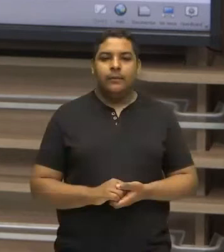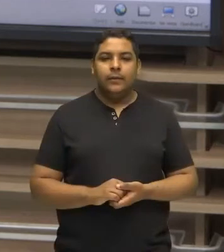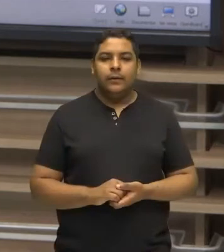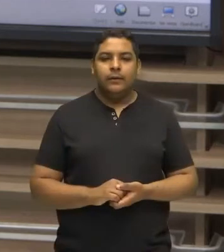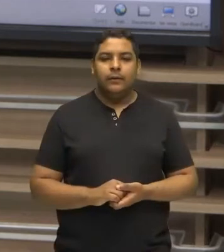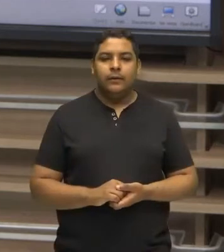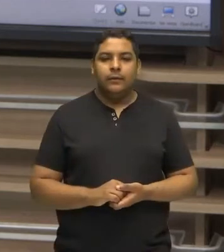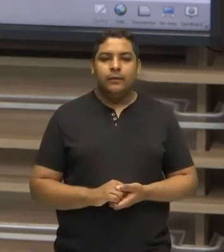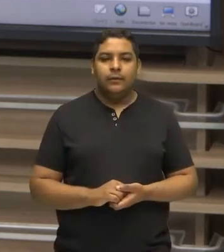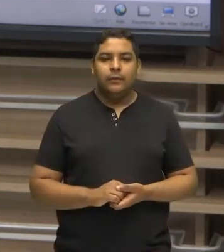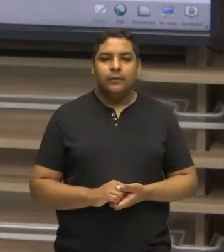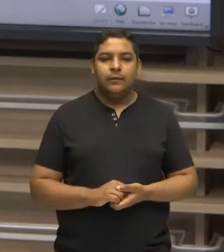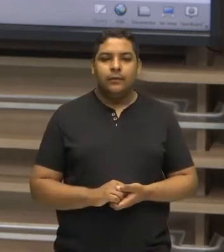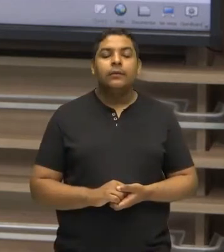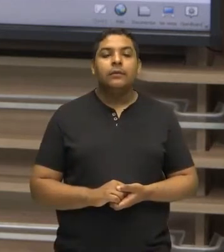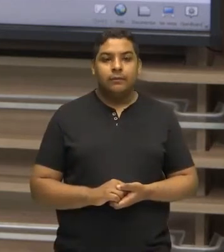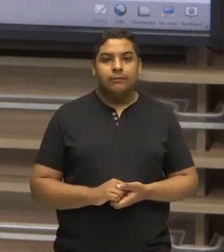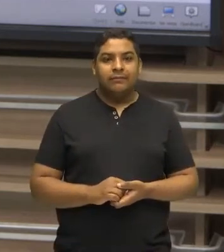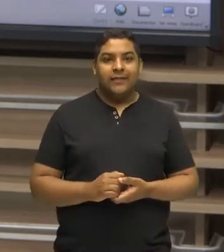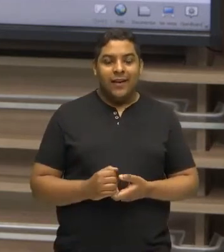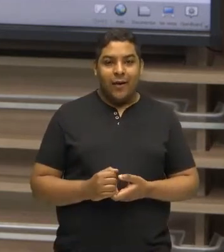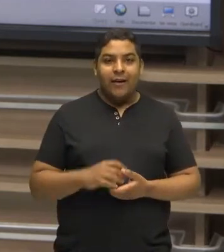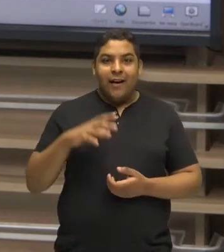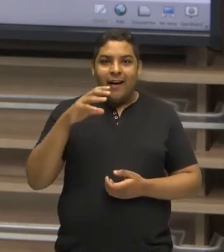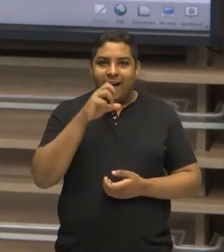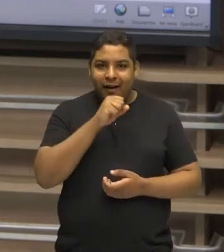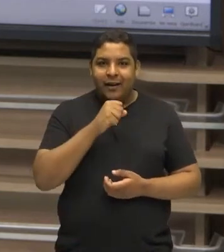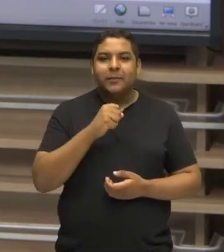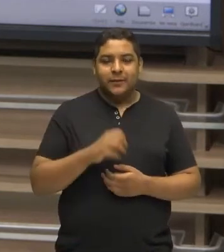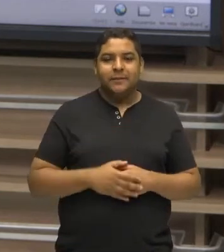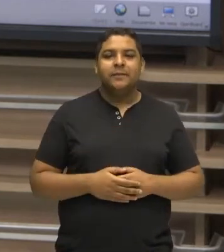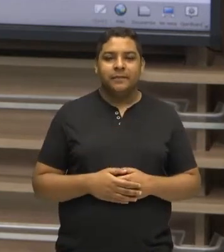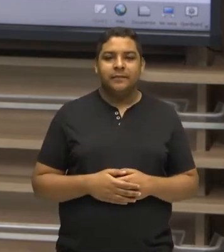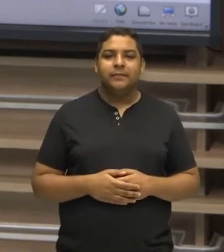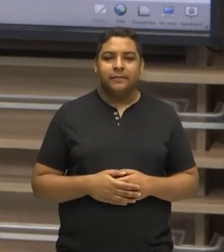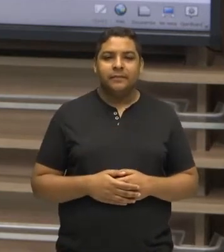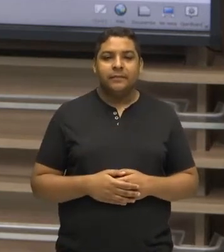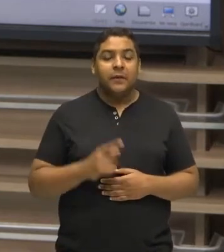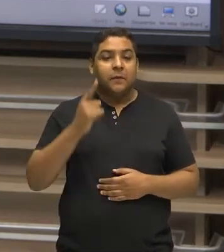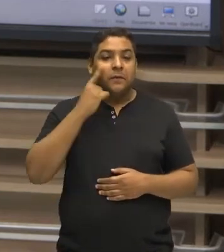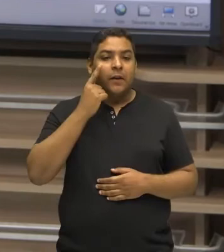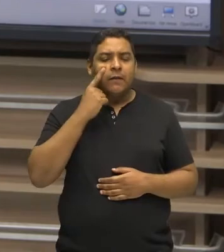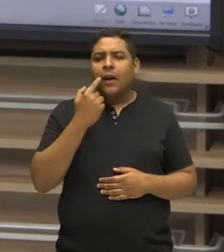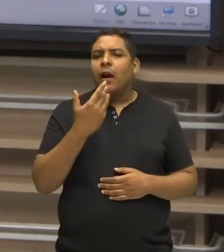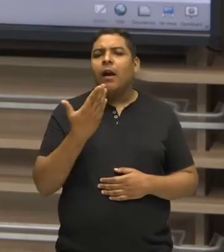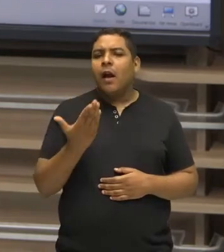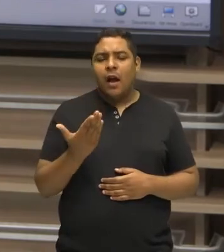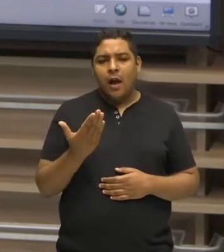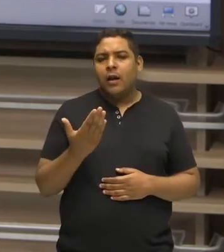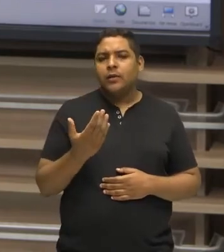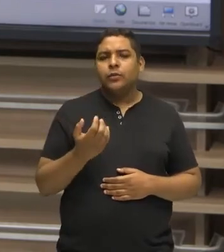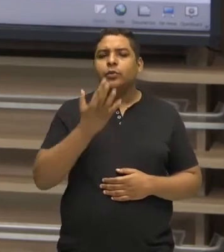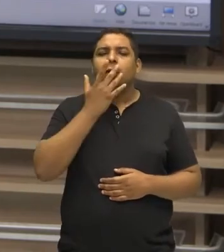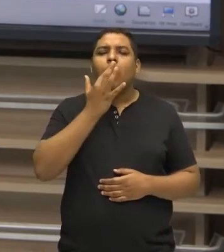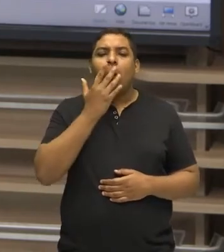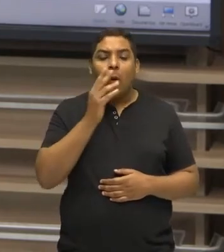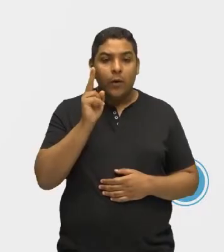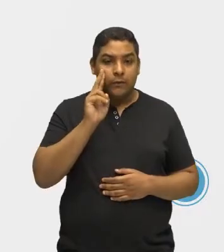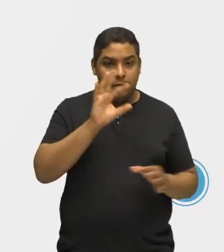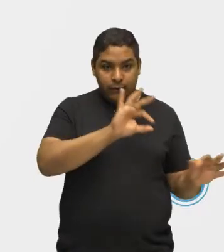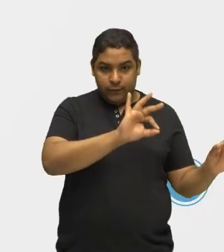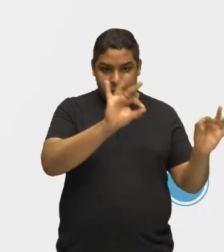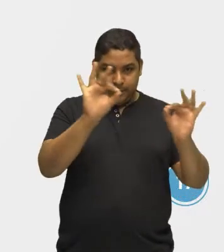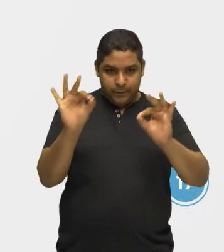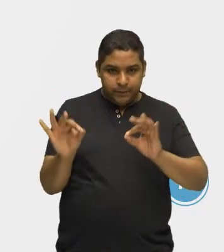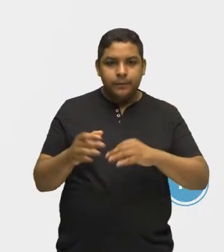Então, vamos agora um pouco mais rápido. Então, vamos agora verificar quais são essas cores que vocês viram no vídeo, né? Que é o vermelho